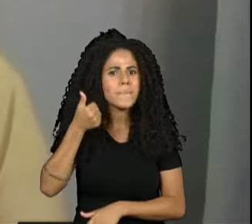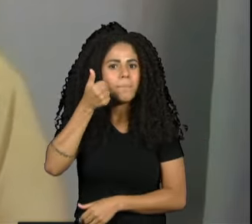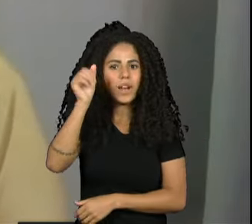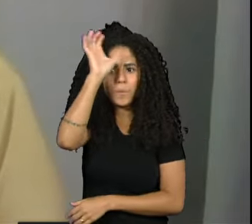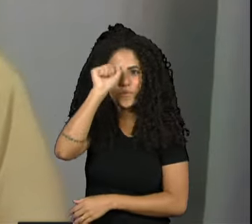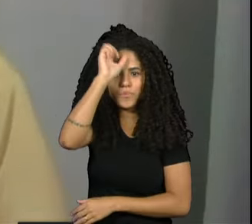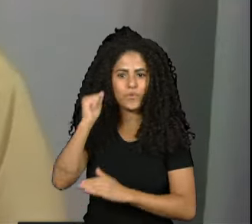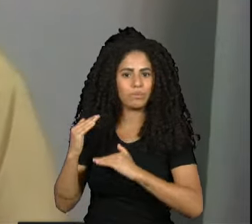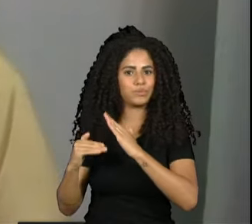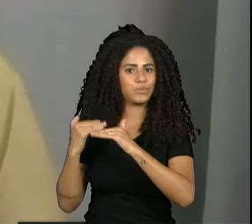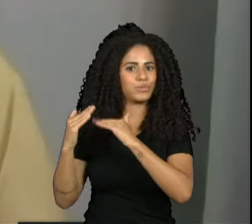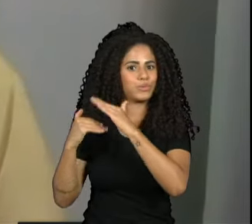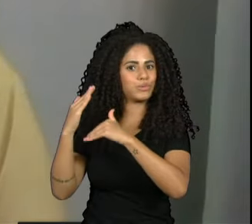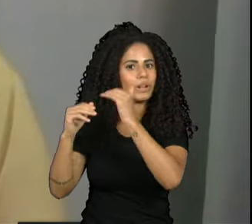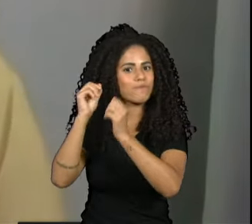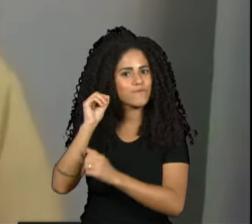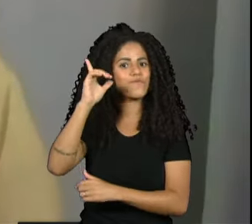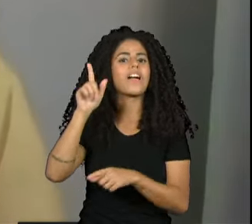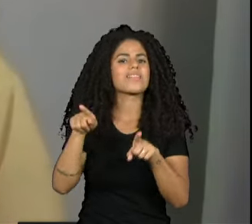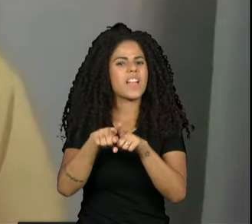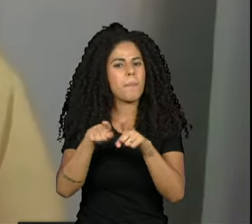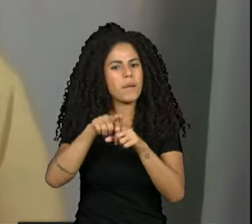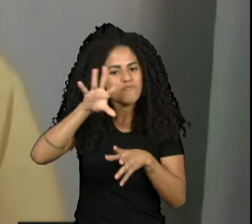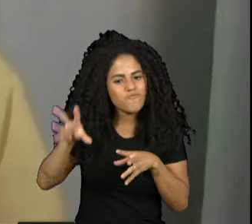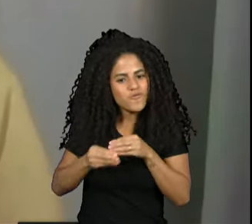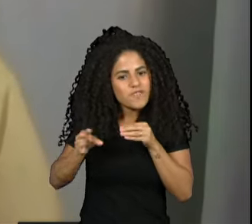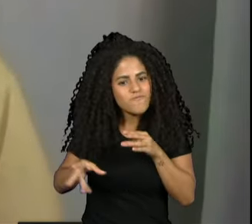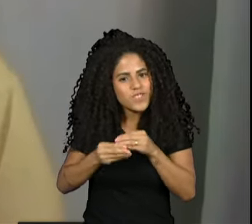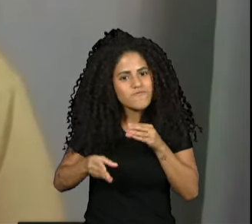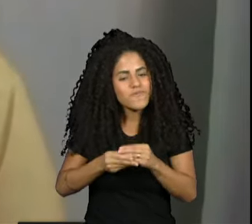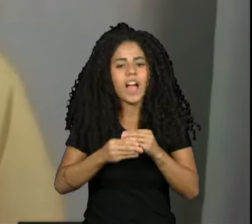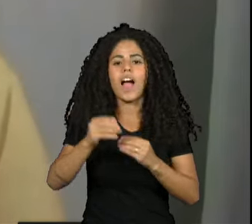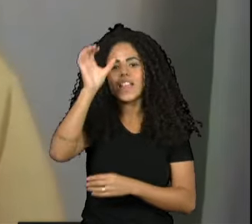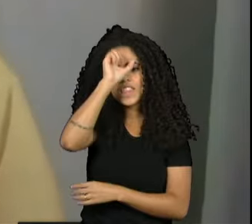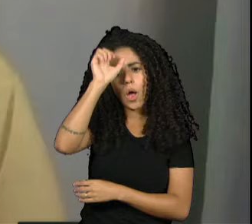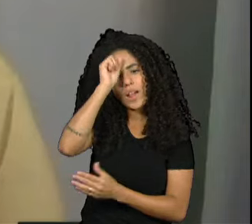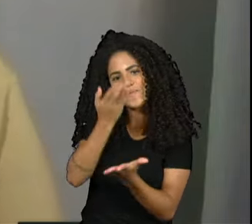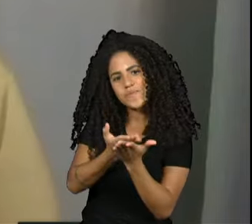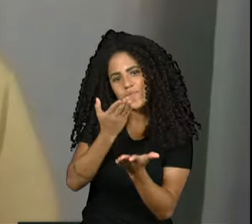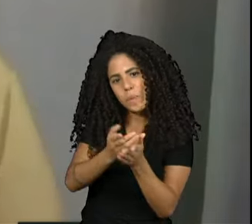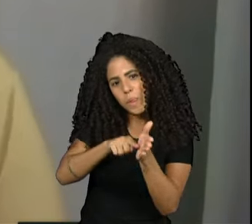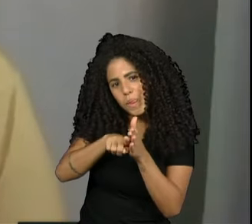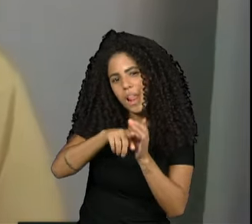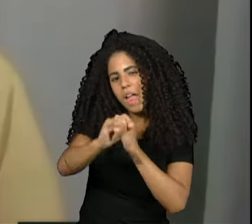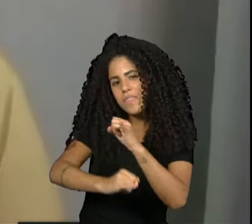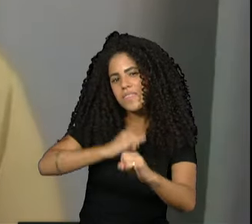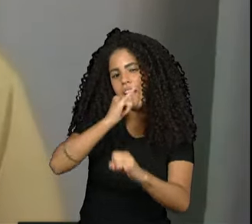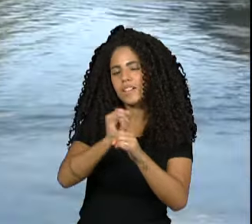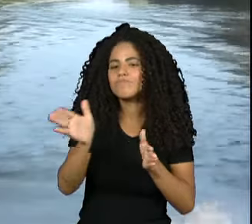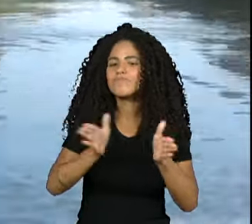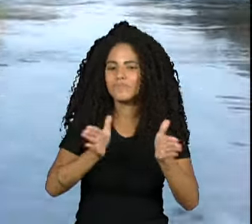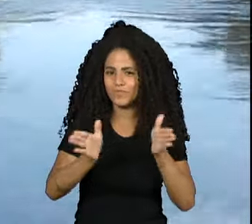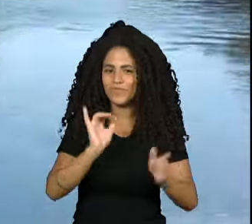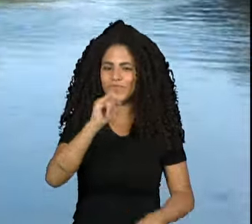assistir documentários, enfim, incrementar a sua educação através de tudo que a internet pode